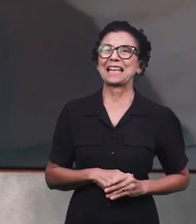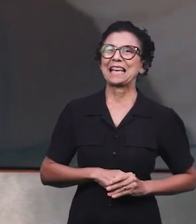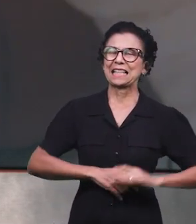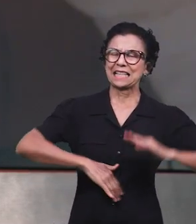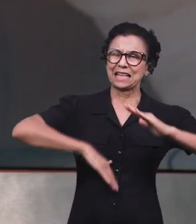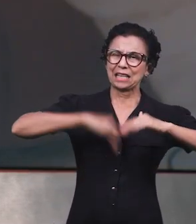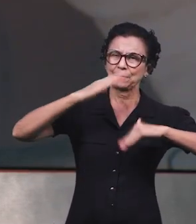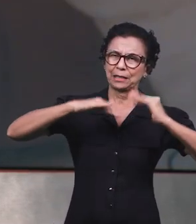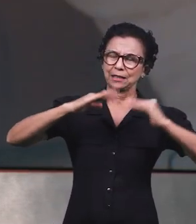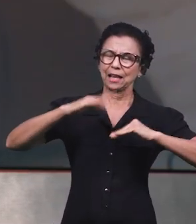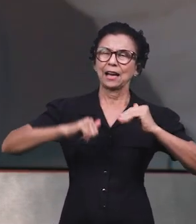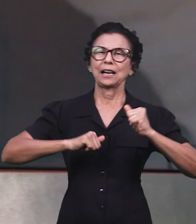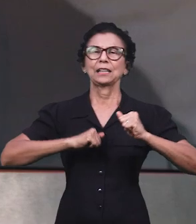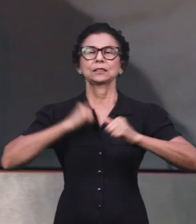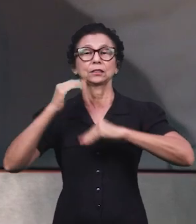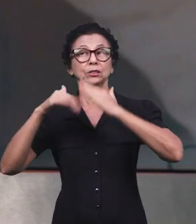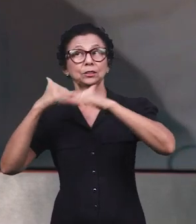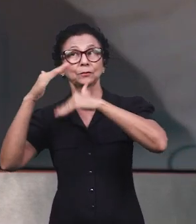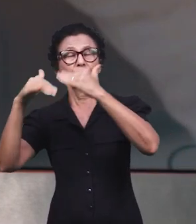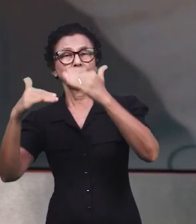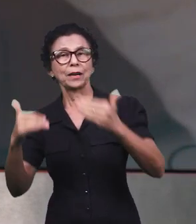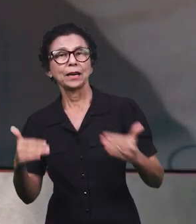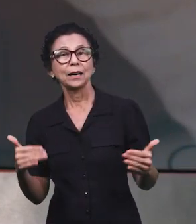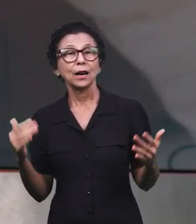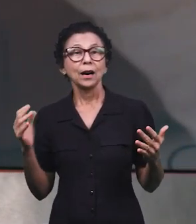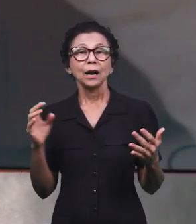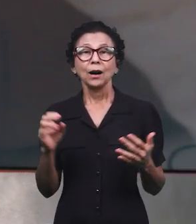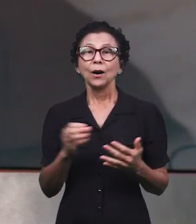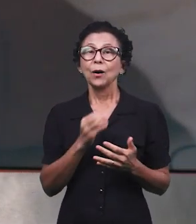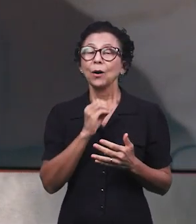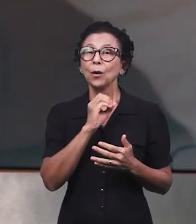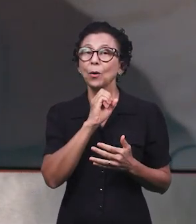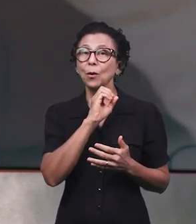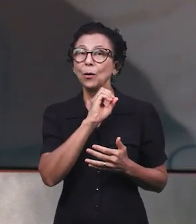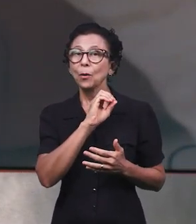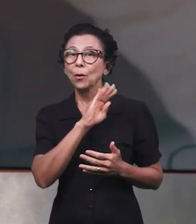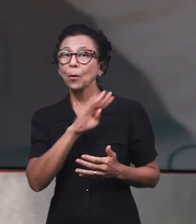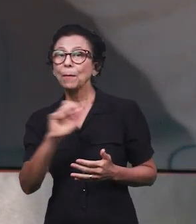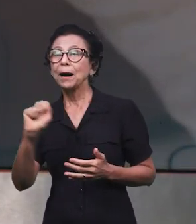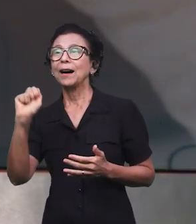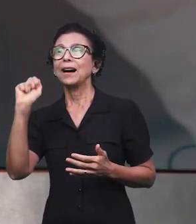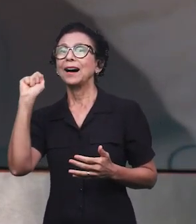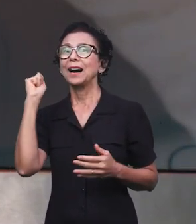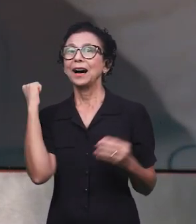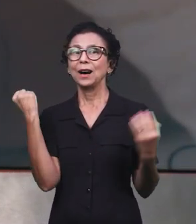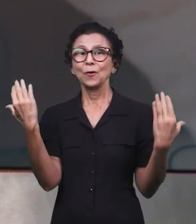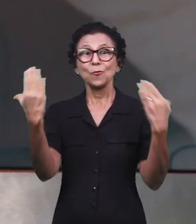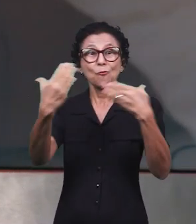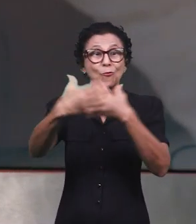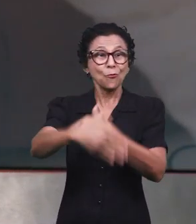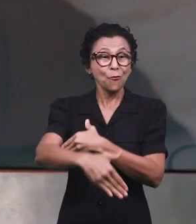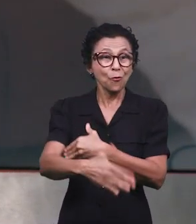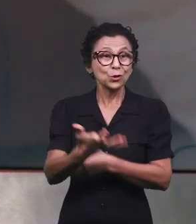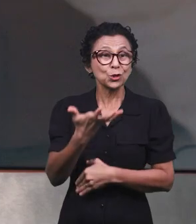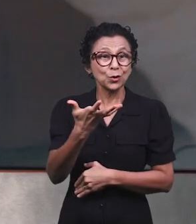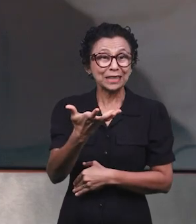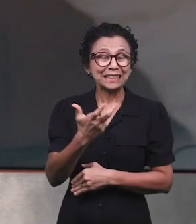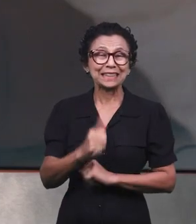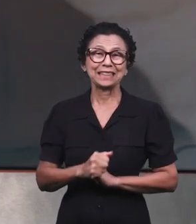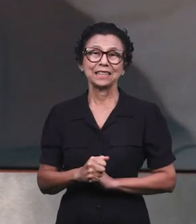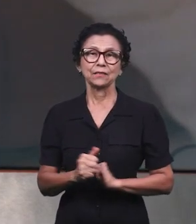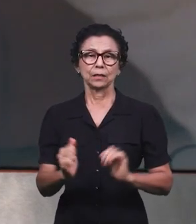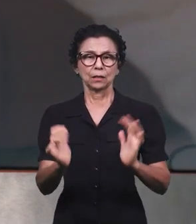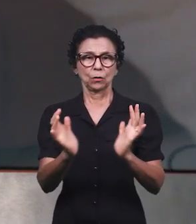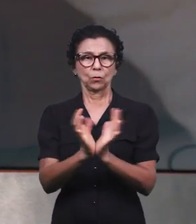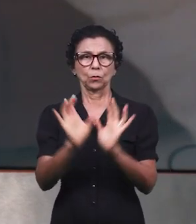muito bom, né? Aí saiu aquele concurso que você queria, às vezes presencialmente haverá uma turma específica, uma turma